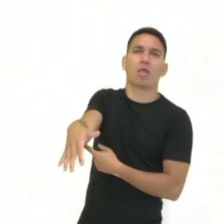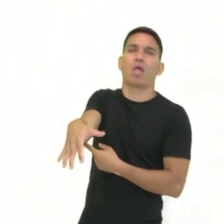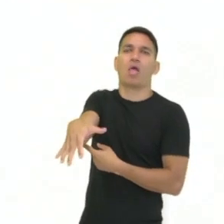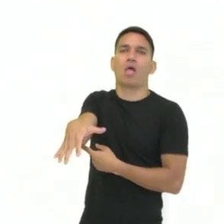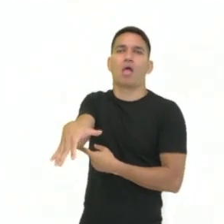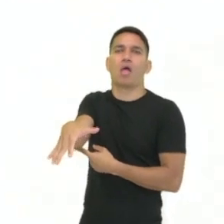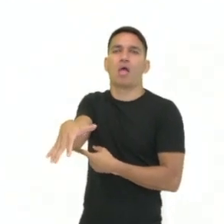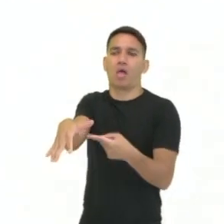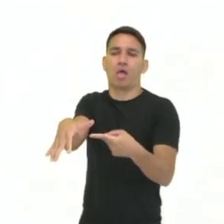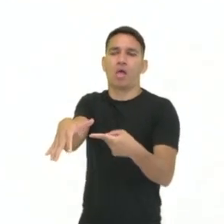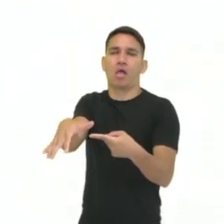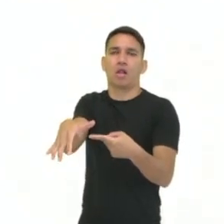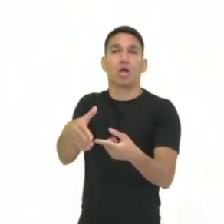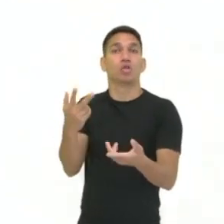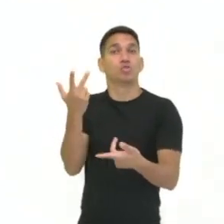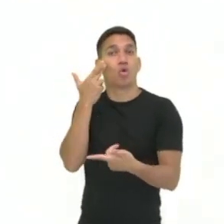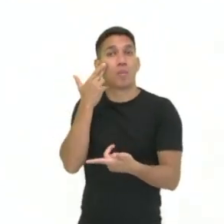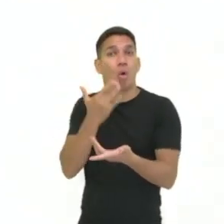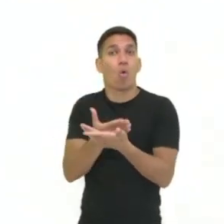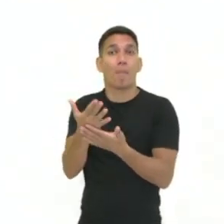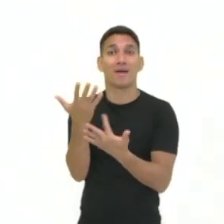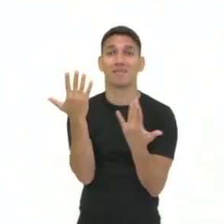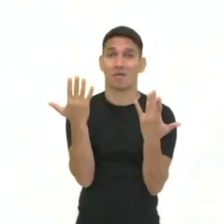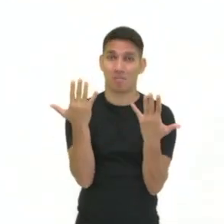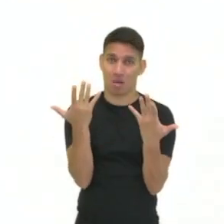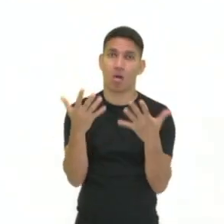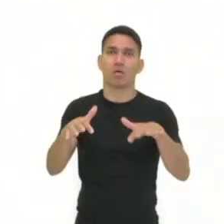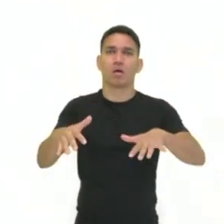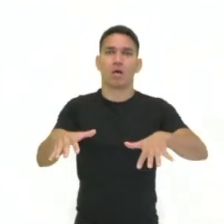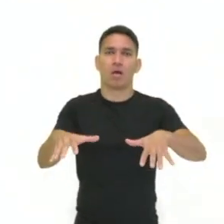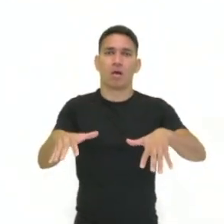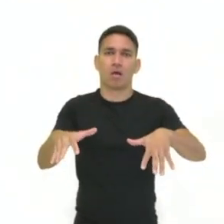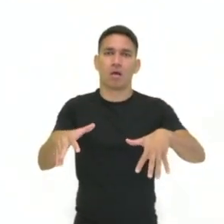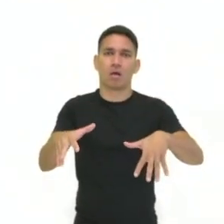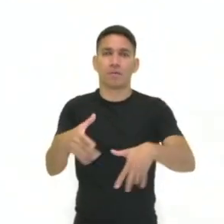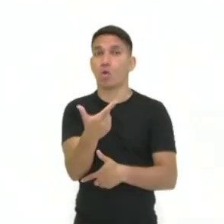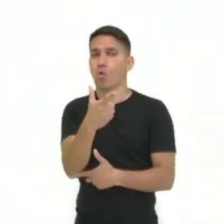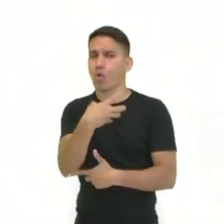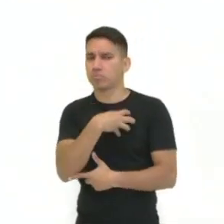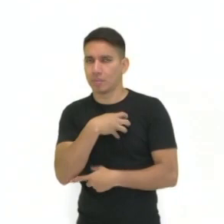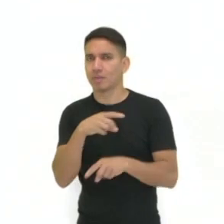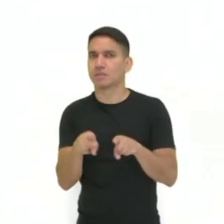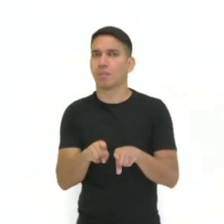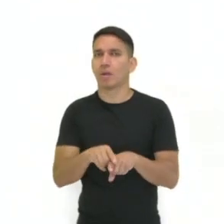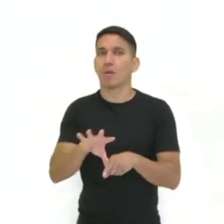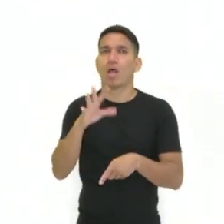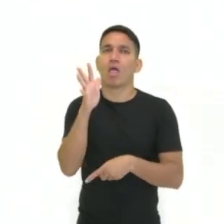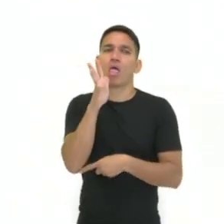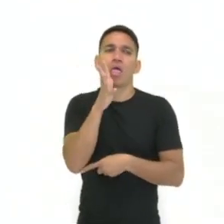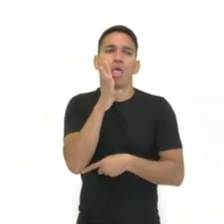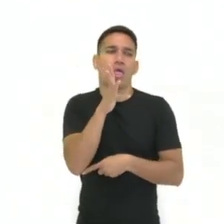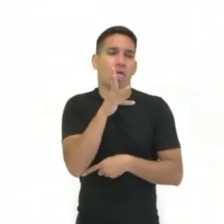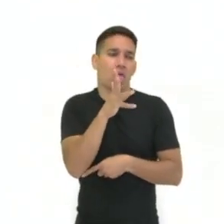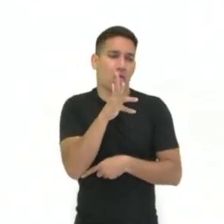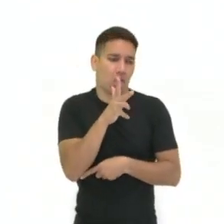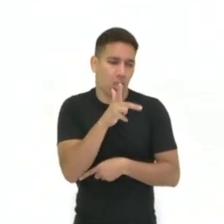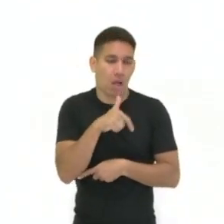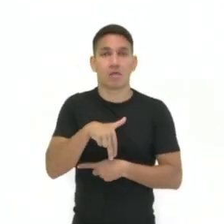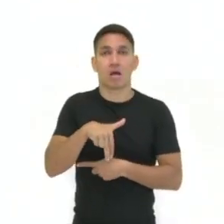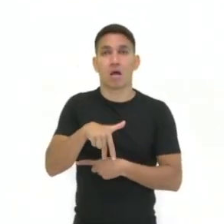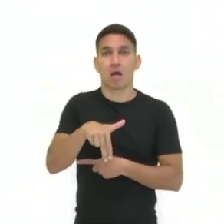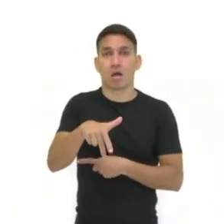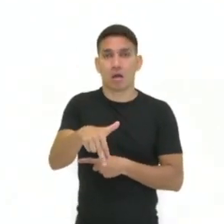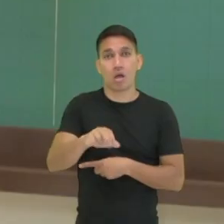iniciam-se aonde? Nas mãos. Outros sintomas são maior lentidão ao movimentar-se e uma